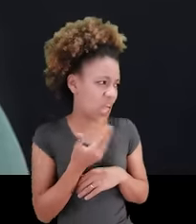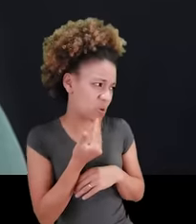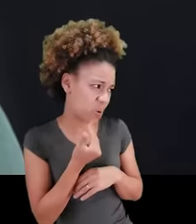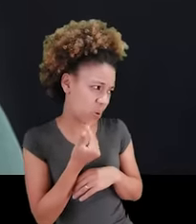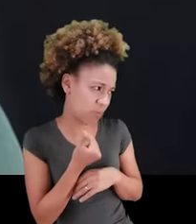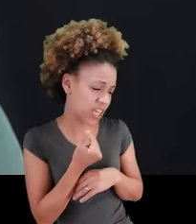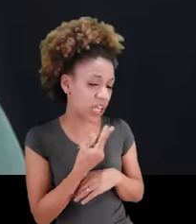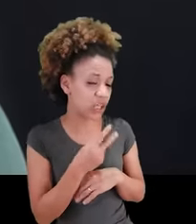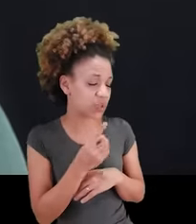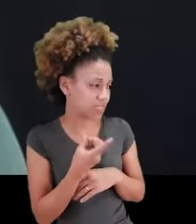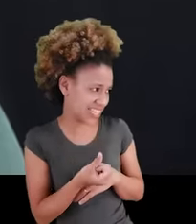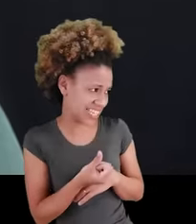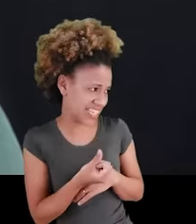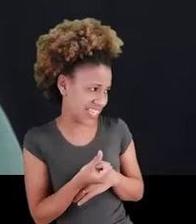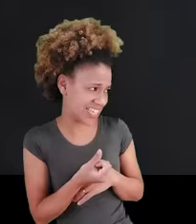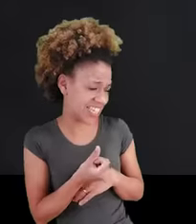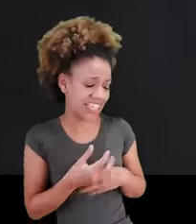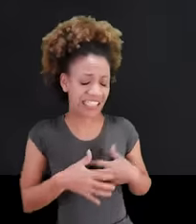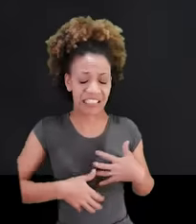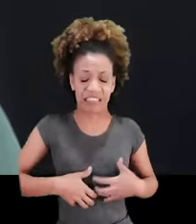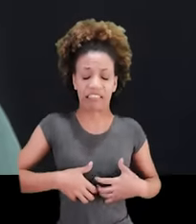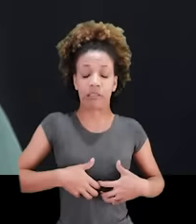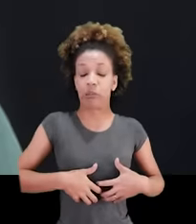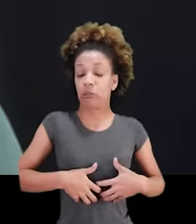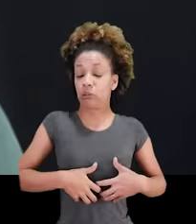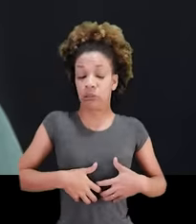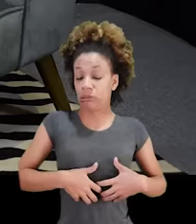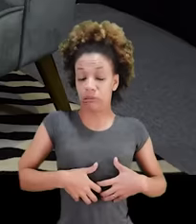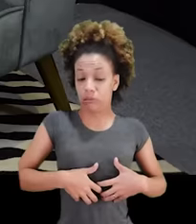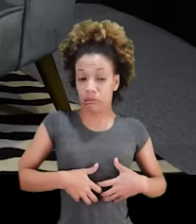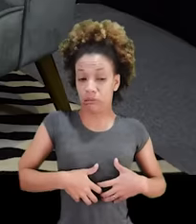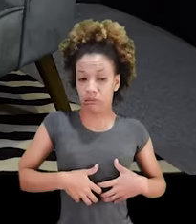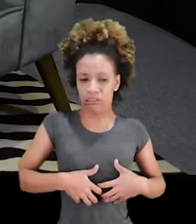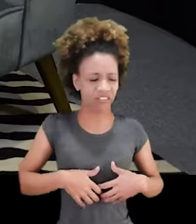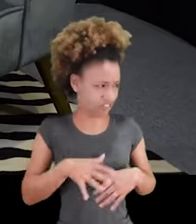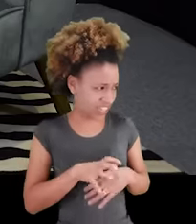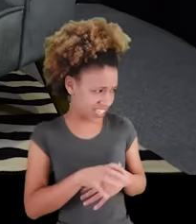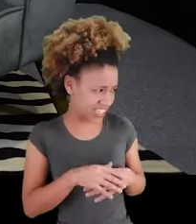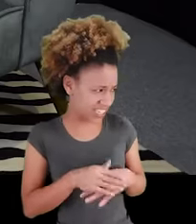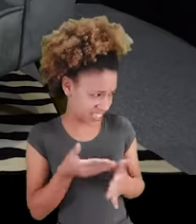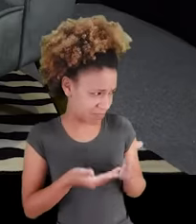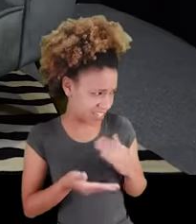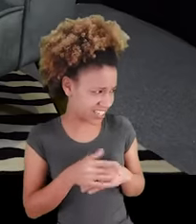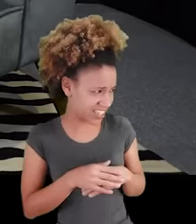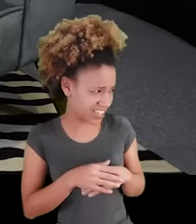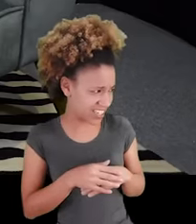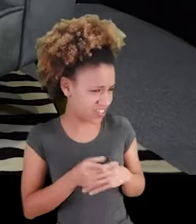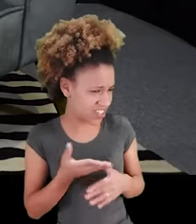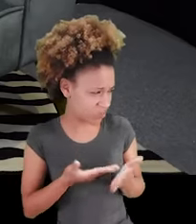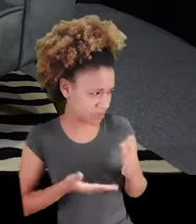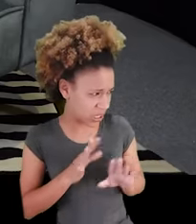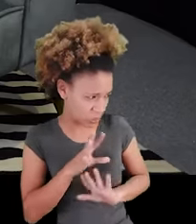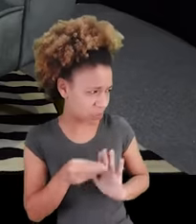em 2016 em estado de gerinho. Ainda está? Uhum. Aquilo foi assim que vocês... É pesado. Foi assim que vocês